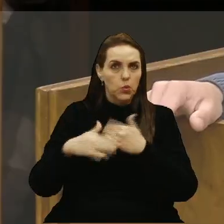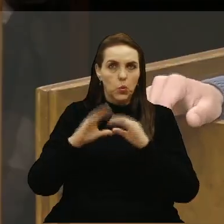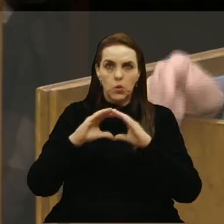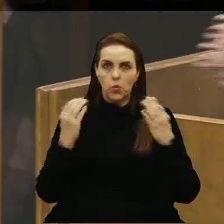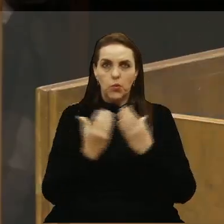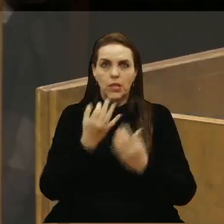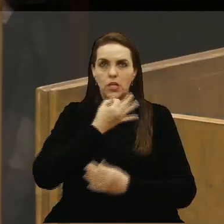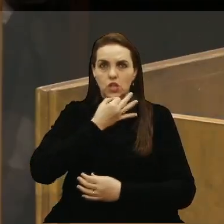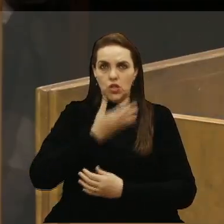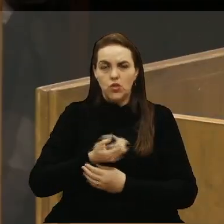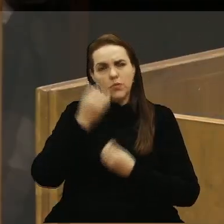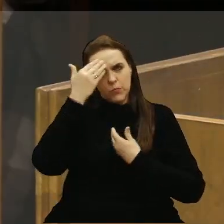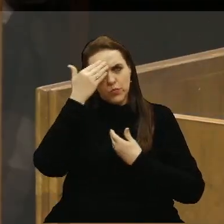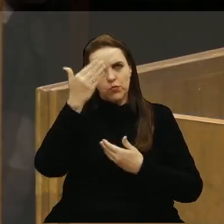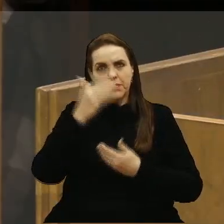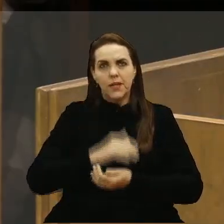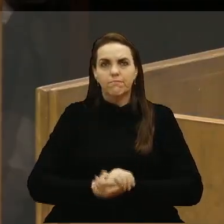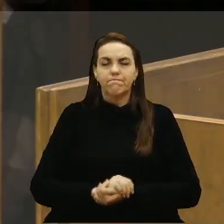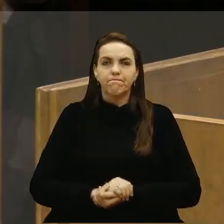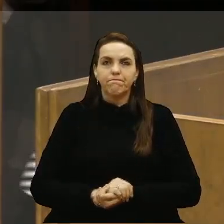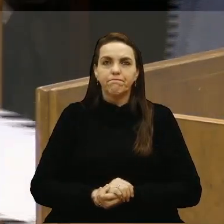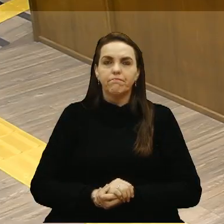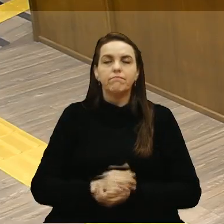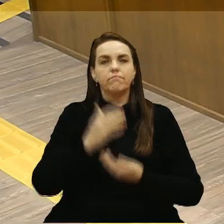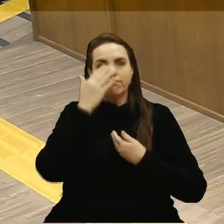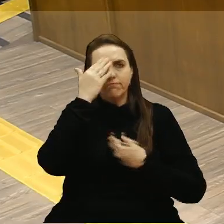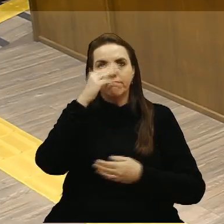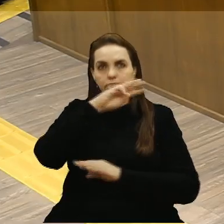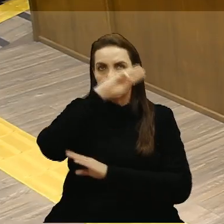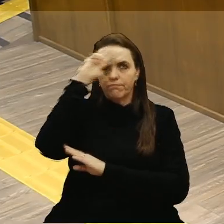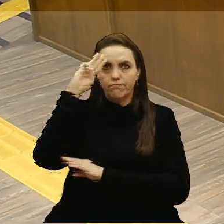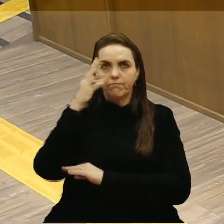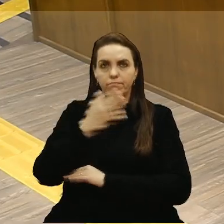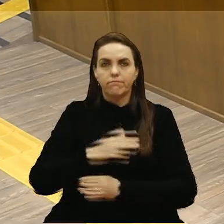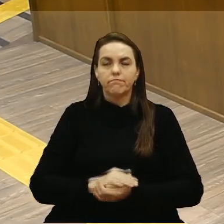caxiense. Meu muito obrigado. Obrigado, vereador Juliano Valim.